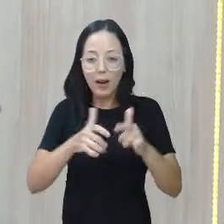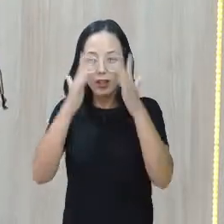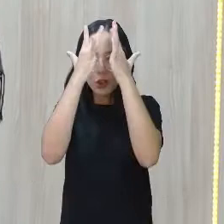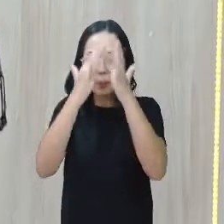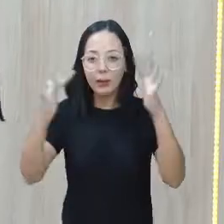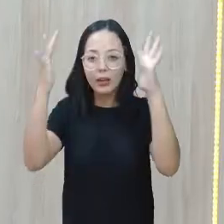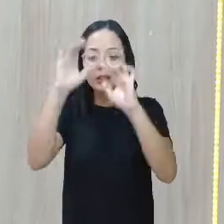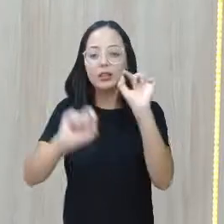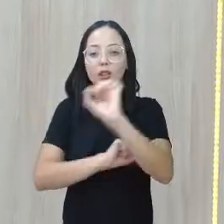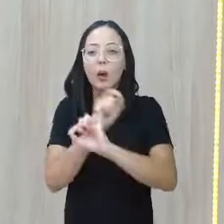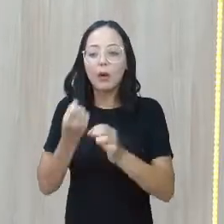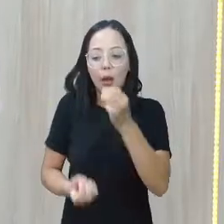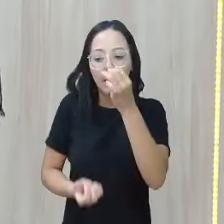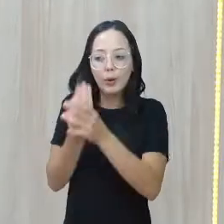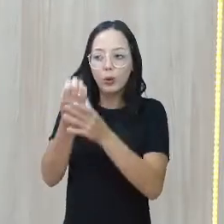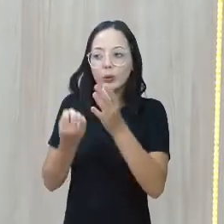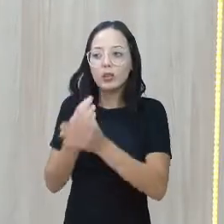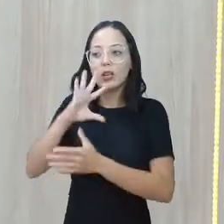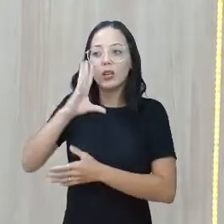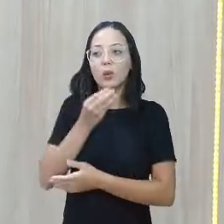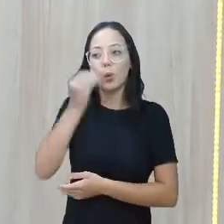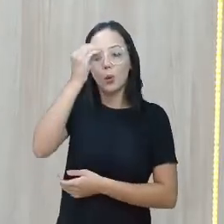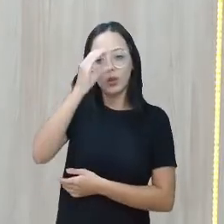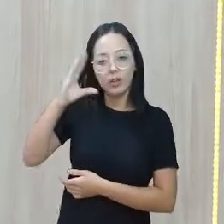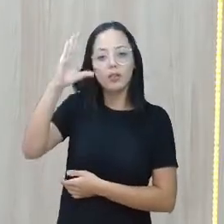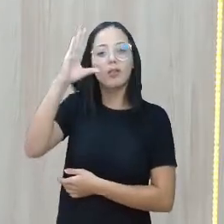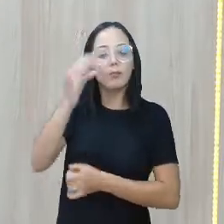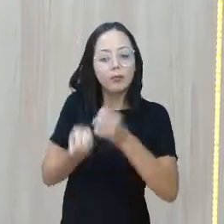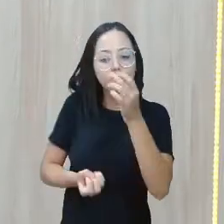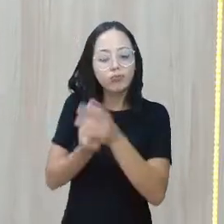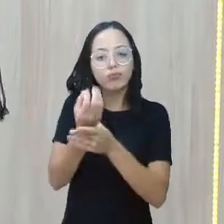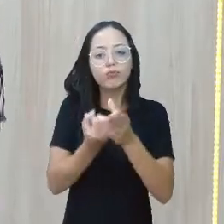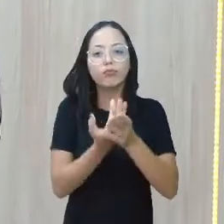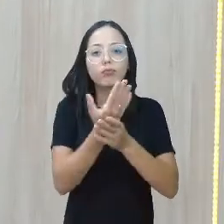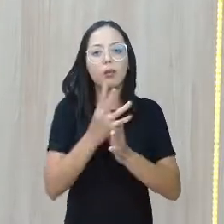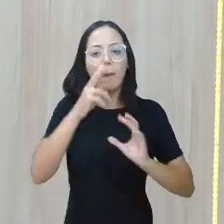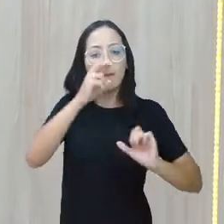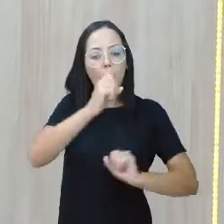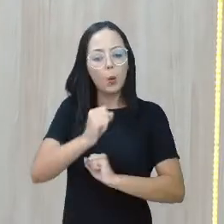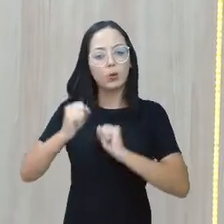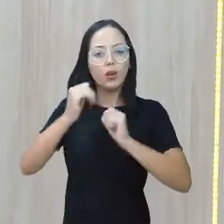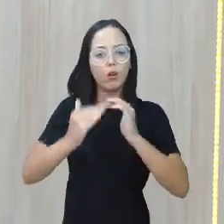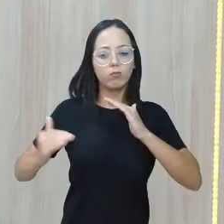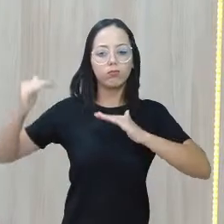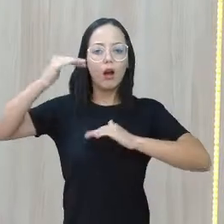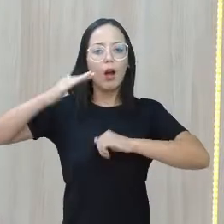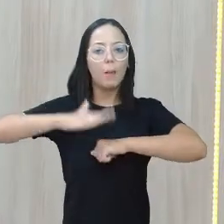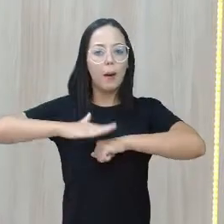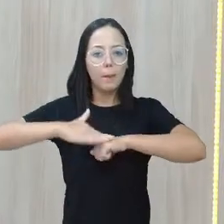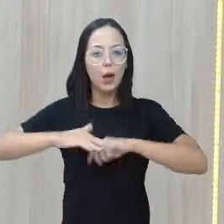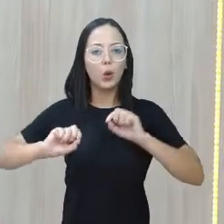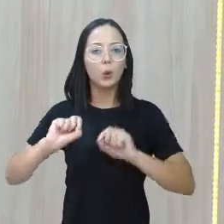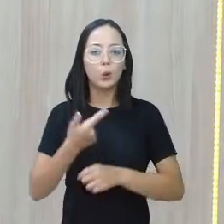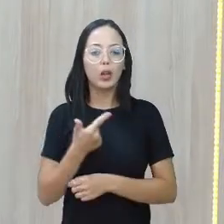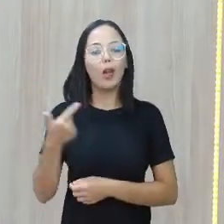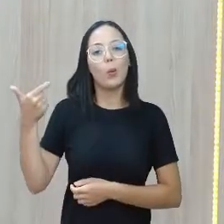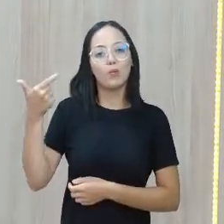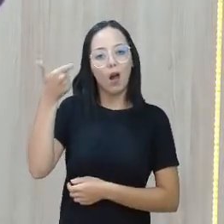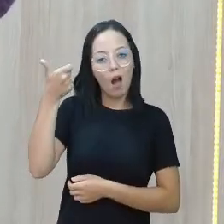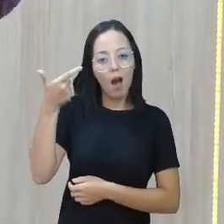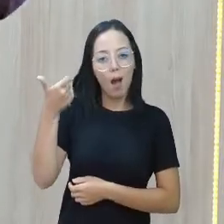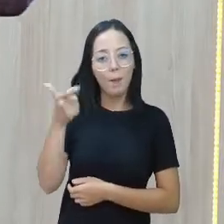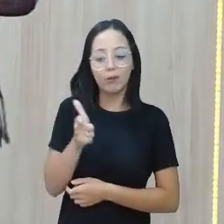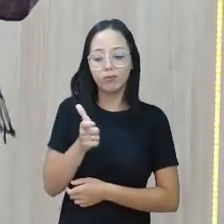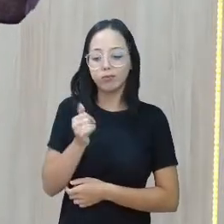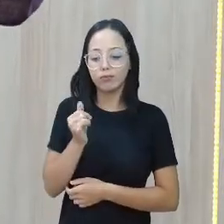ali produzindo conhecimento, elas são muito mais poderosas do que uma arma, né? E